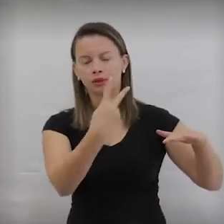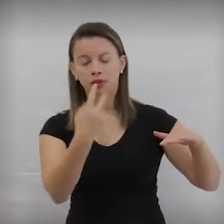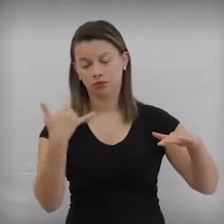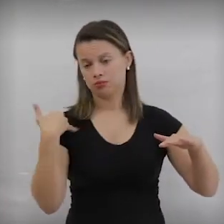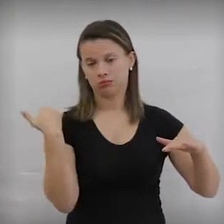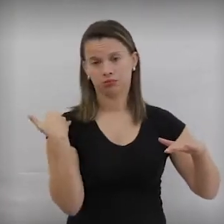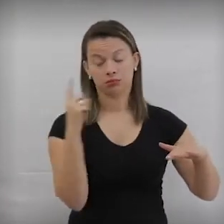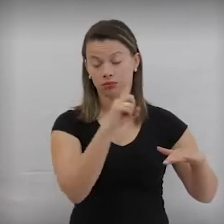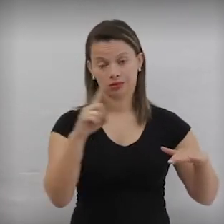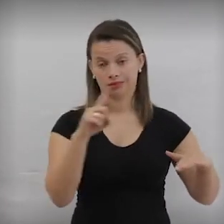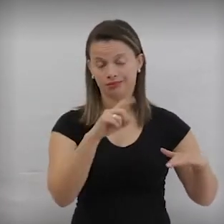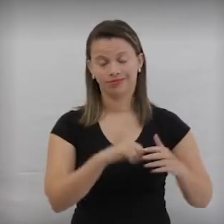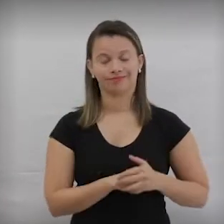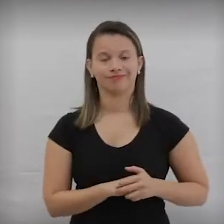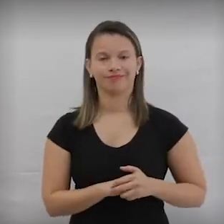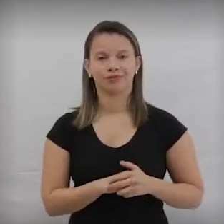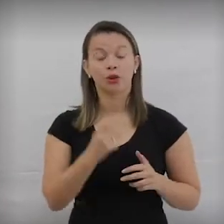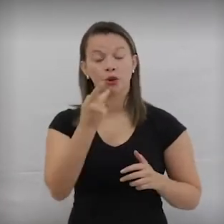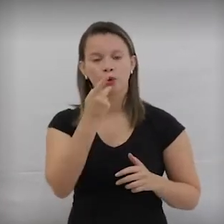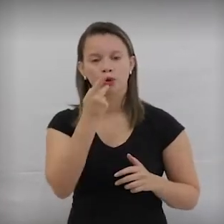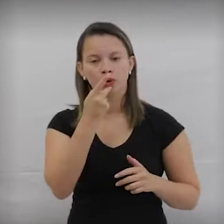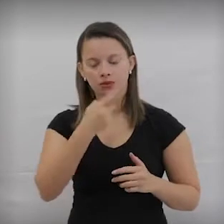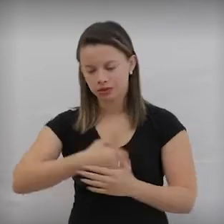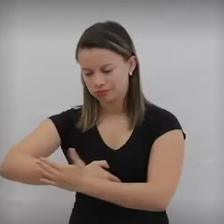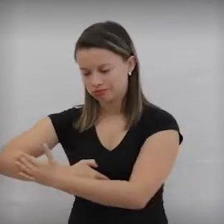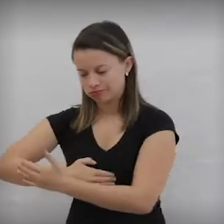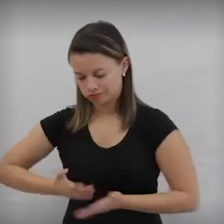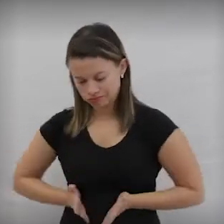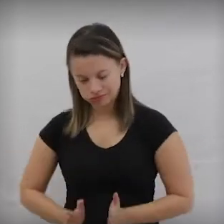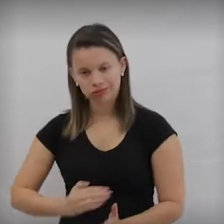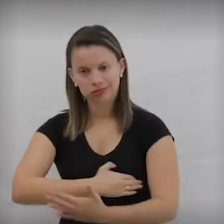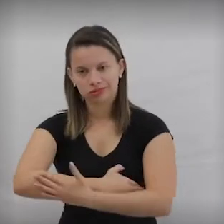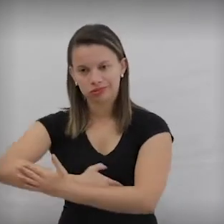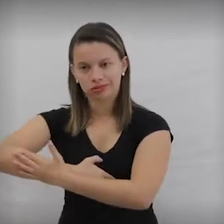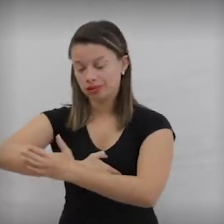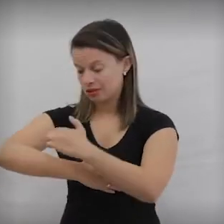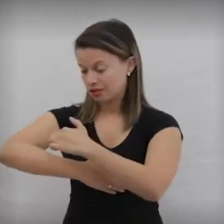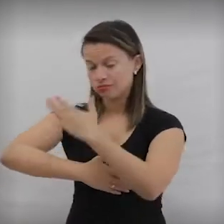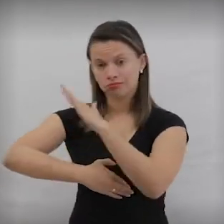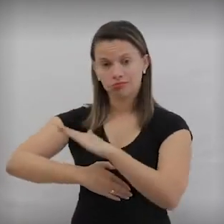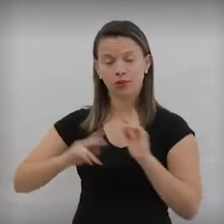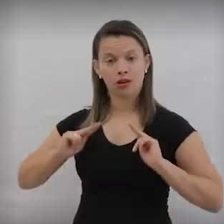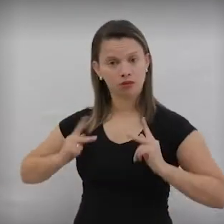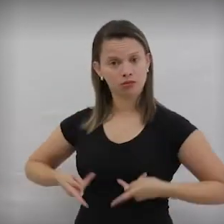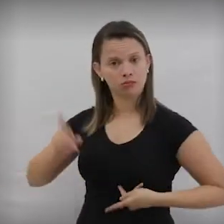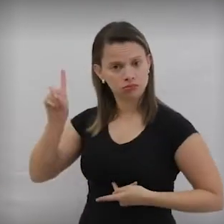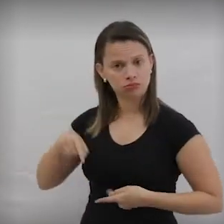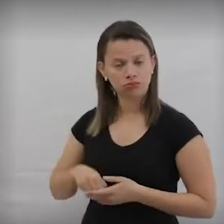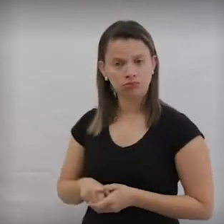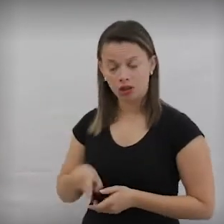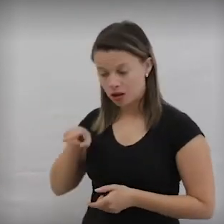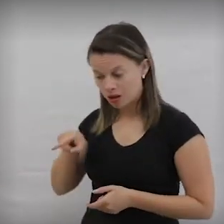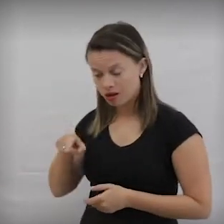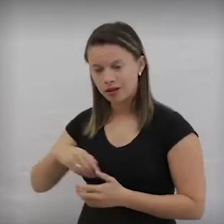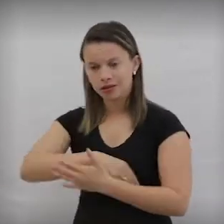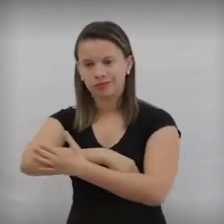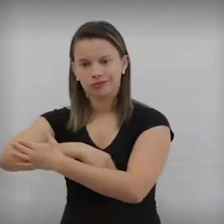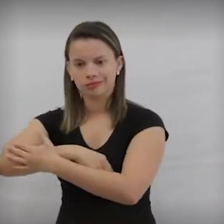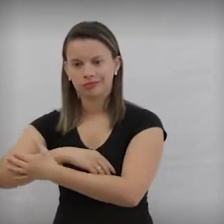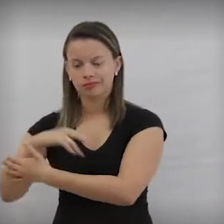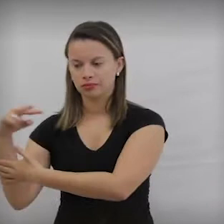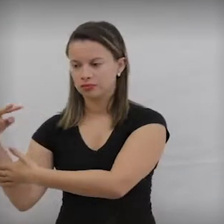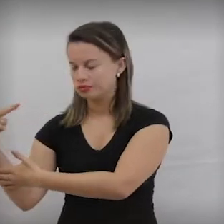Não, a criança, como eu disse, desde o nascimento ela já é pessoa. Então um bebê, quando ele consegue olhar nos nossos